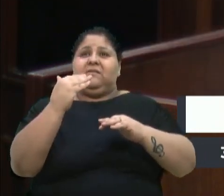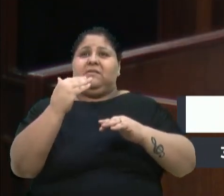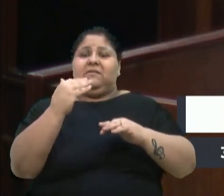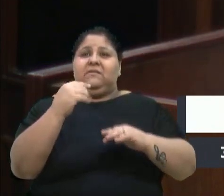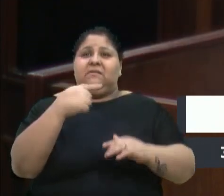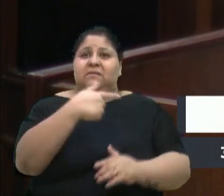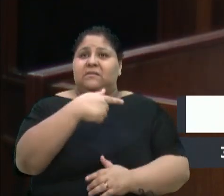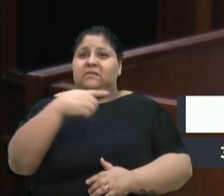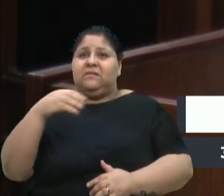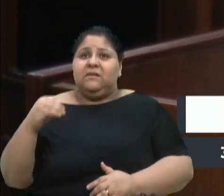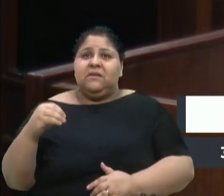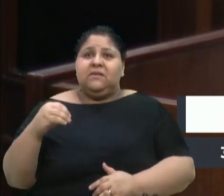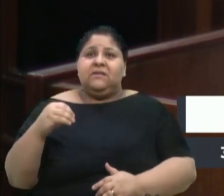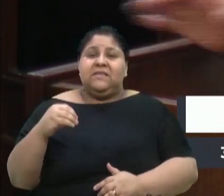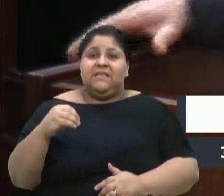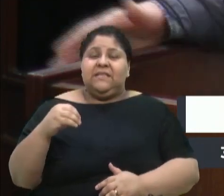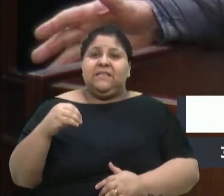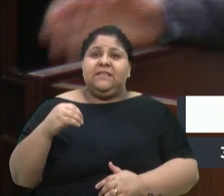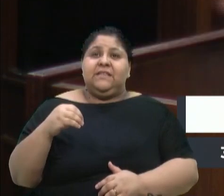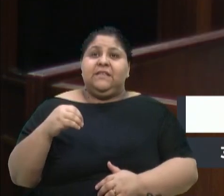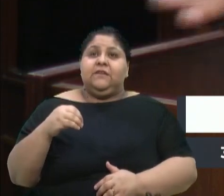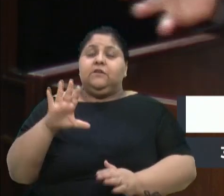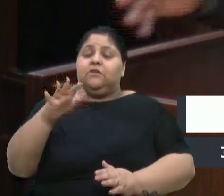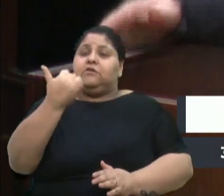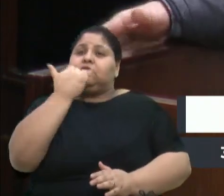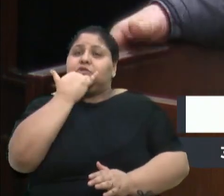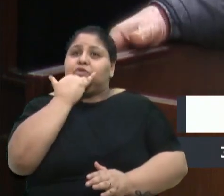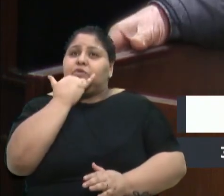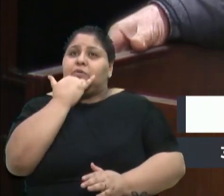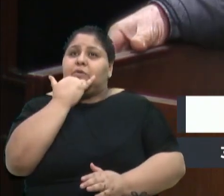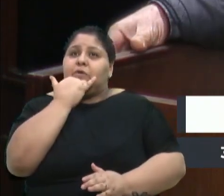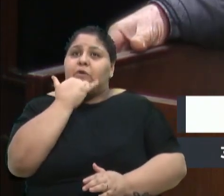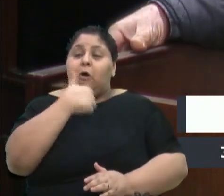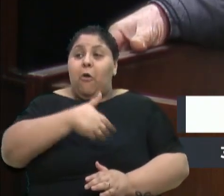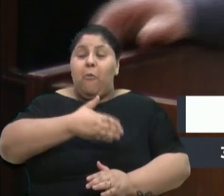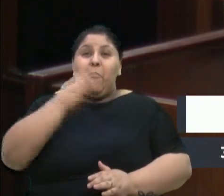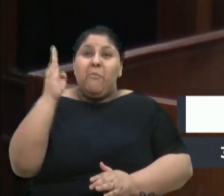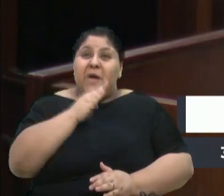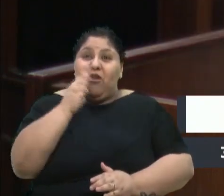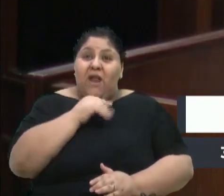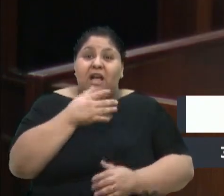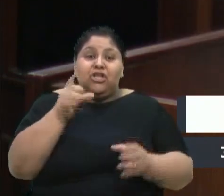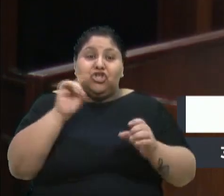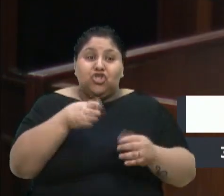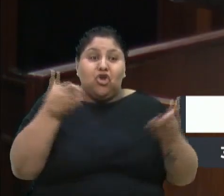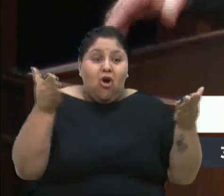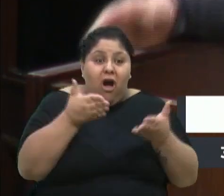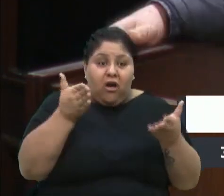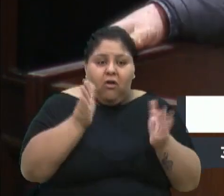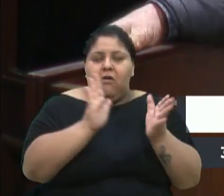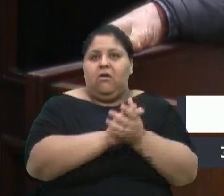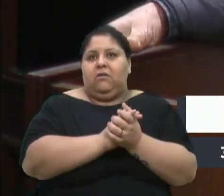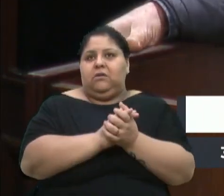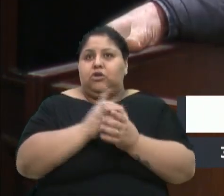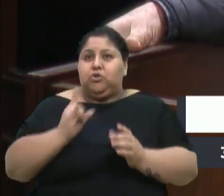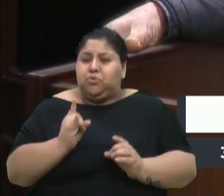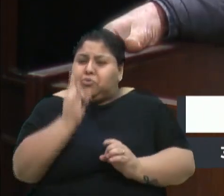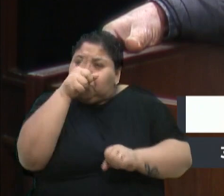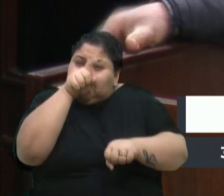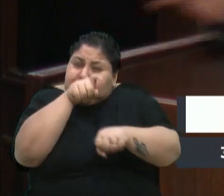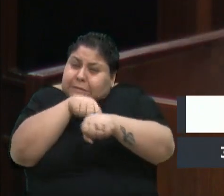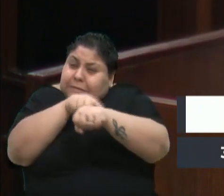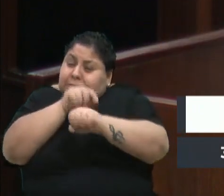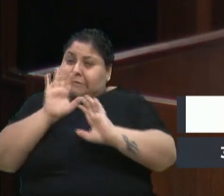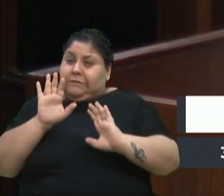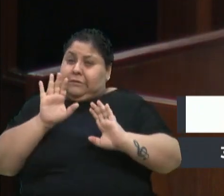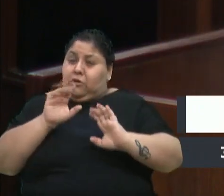70 aos 48 do segundo tempo, bará. Porque é bom. Aquilo que é bom vai ficar melhor.